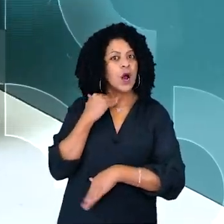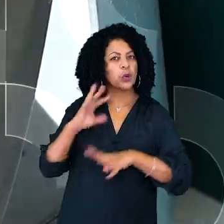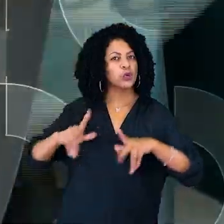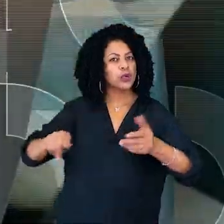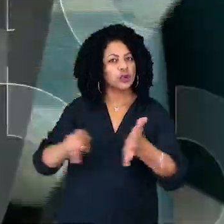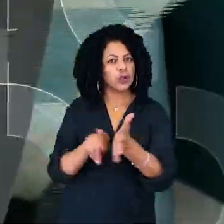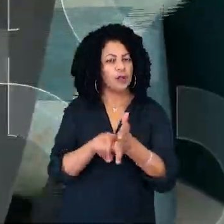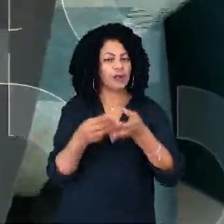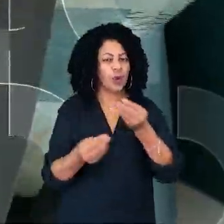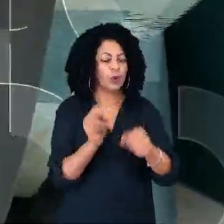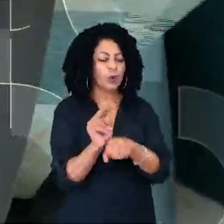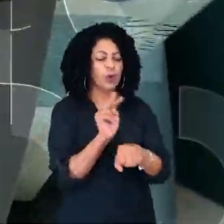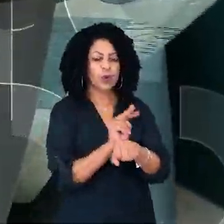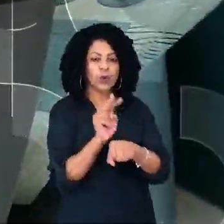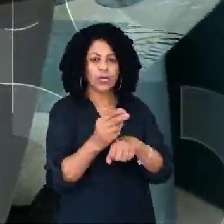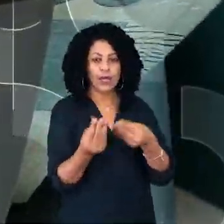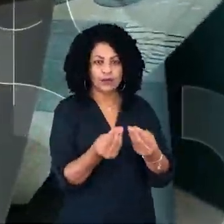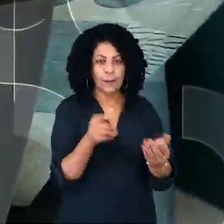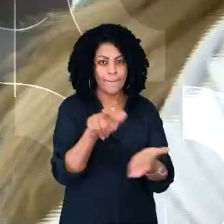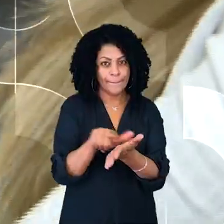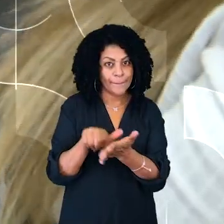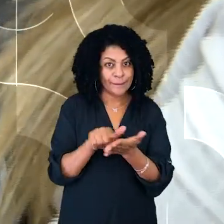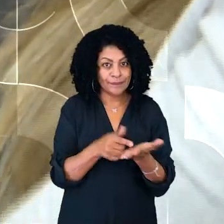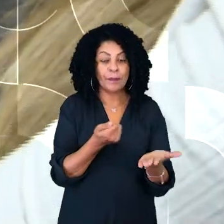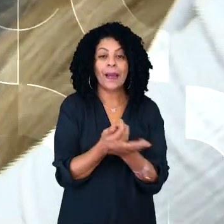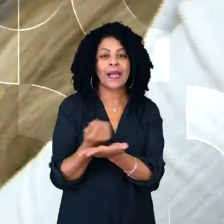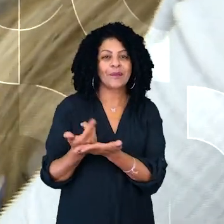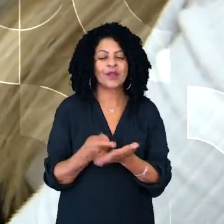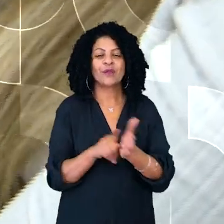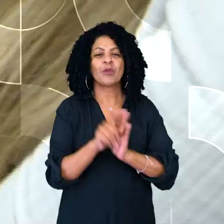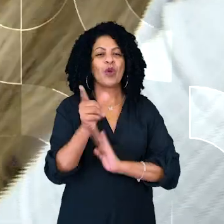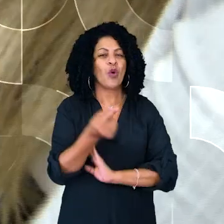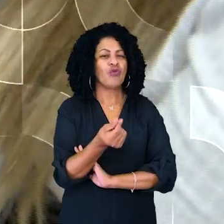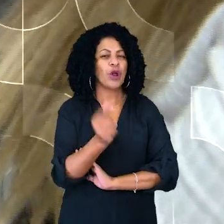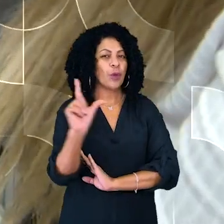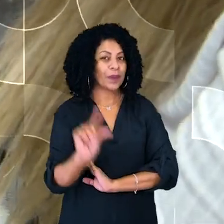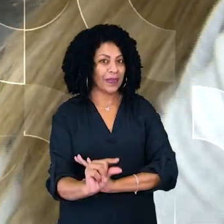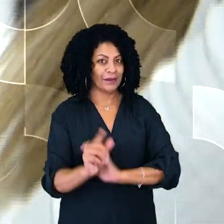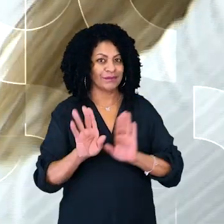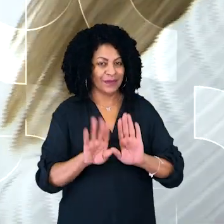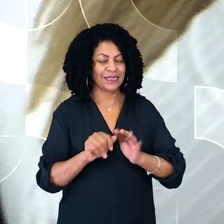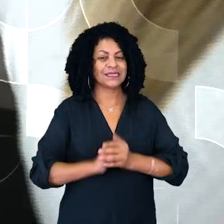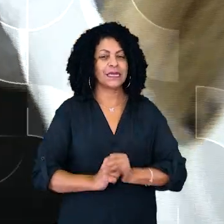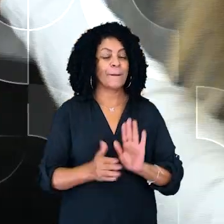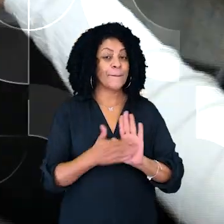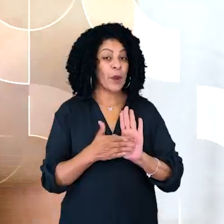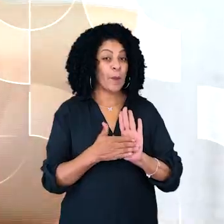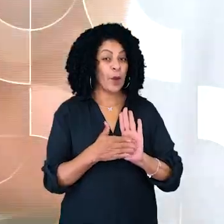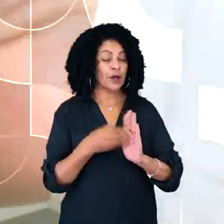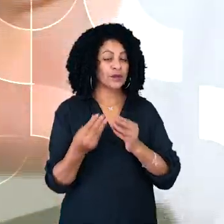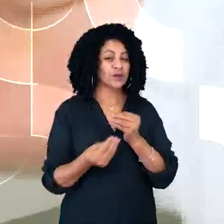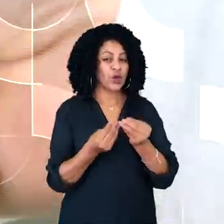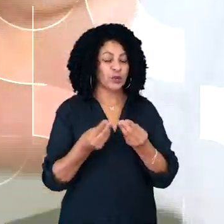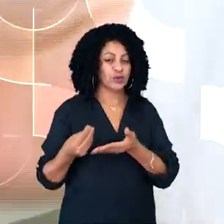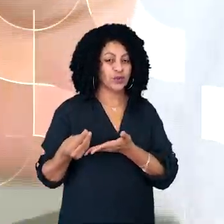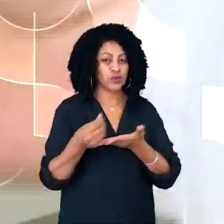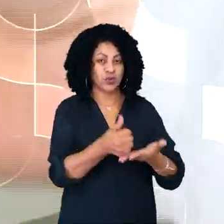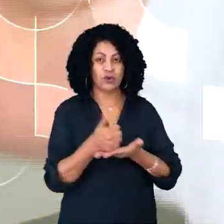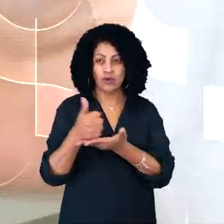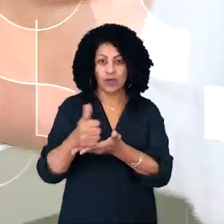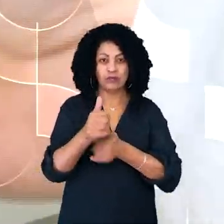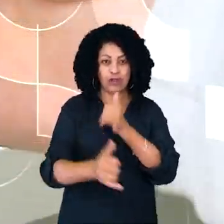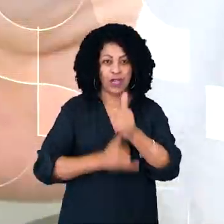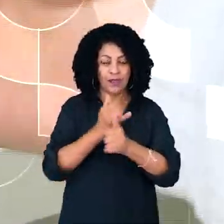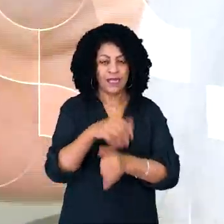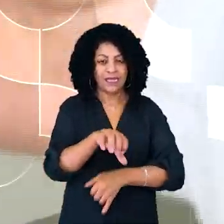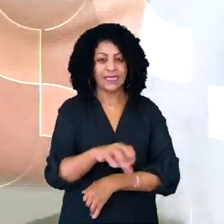de recursos destinados ao pagamento de precatórios e de requisição de pequeno valor. As cartas propostas devem ser enviadas para o